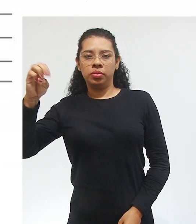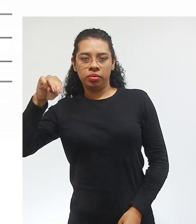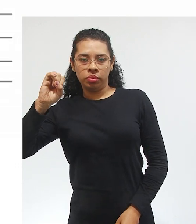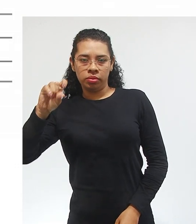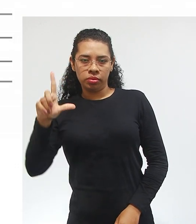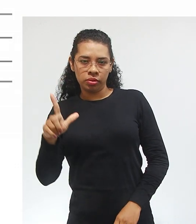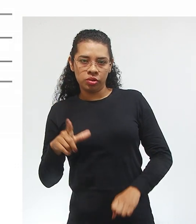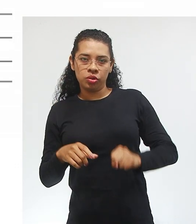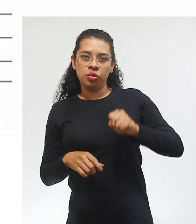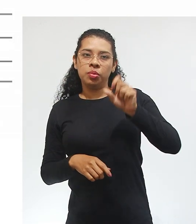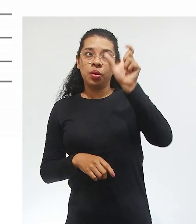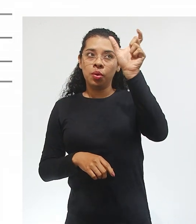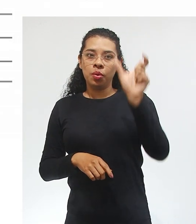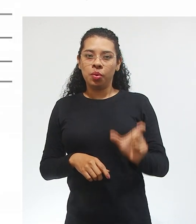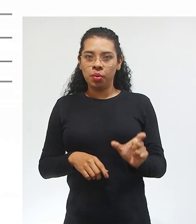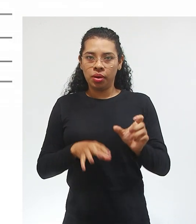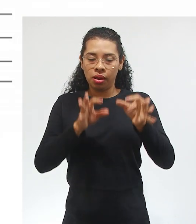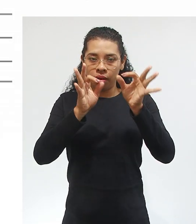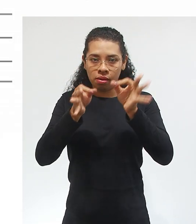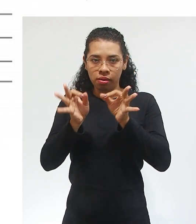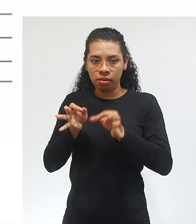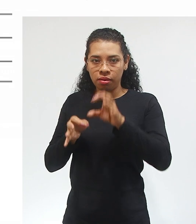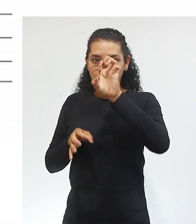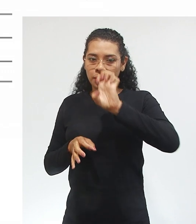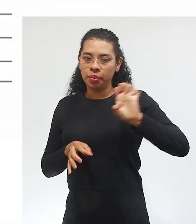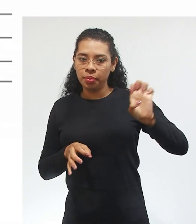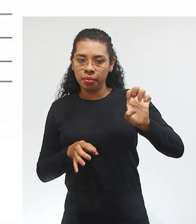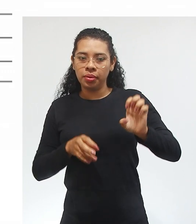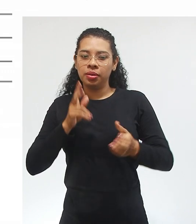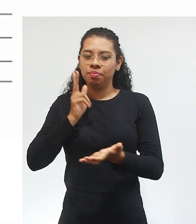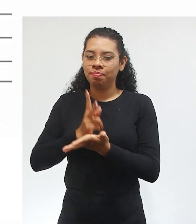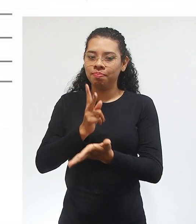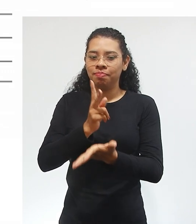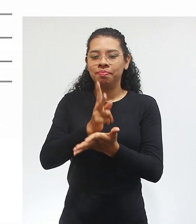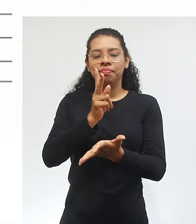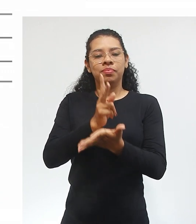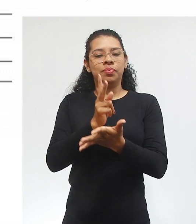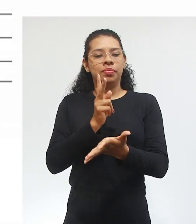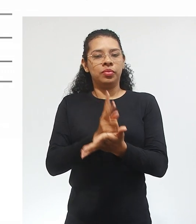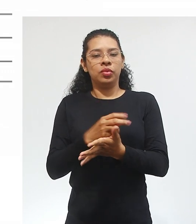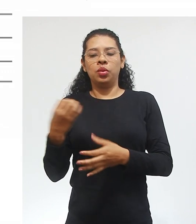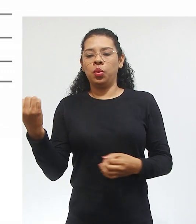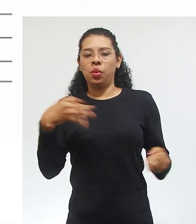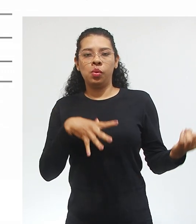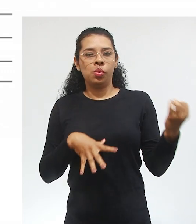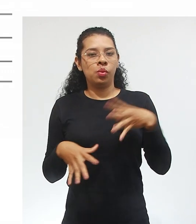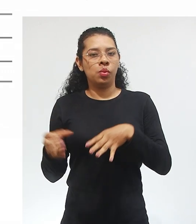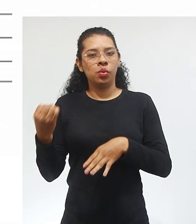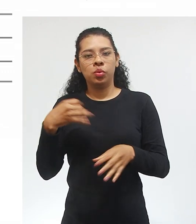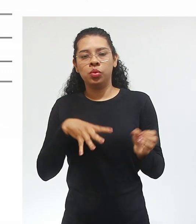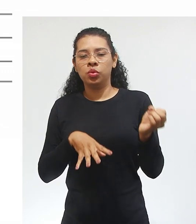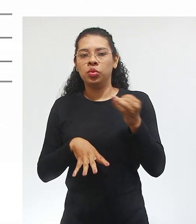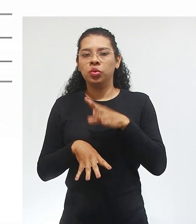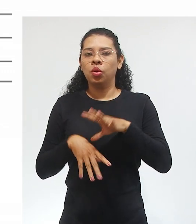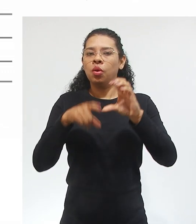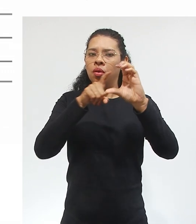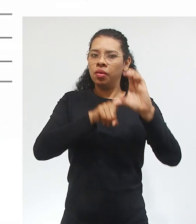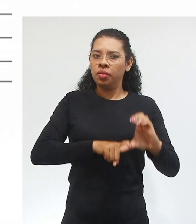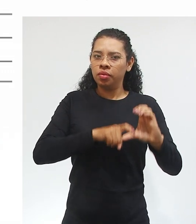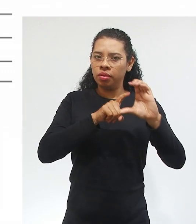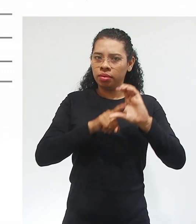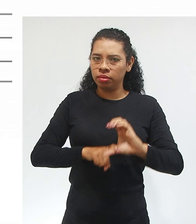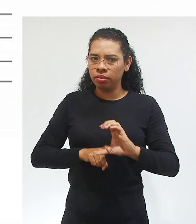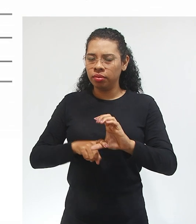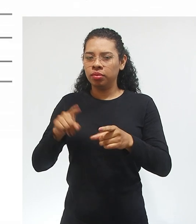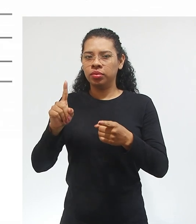Capital social, 20.000. Tá aqui do meu lado direito. E a cada momento que aparecer novas contas, você tem que